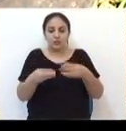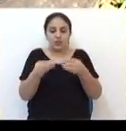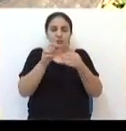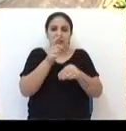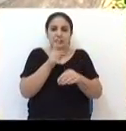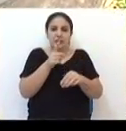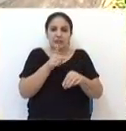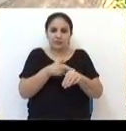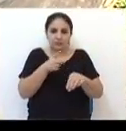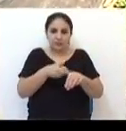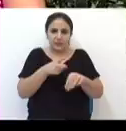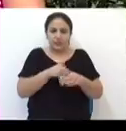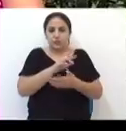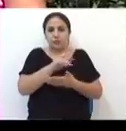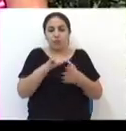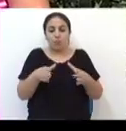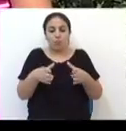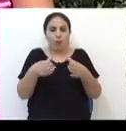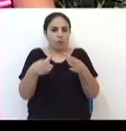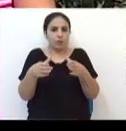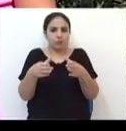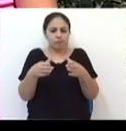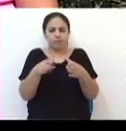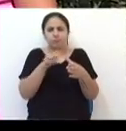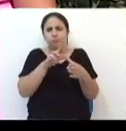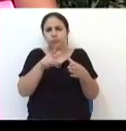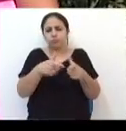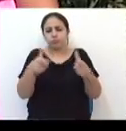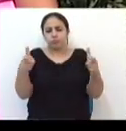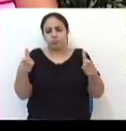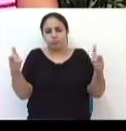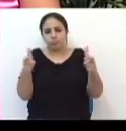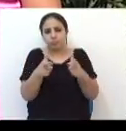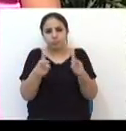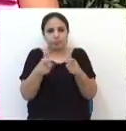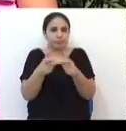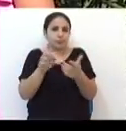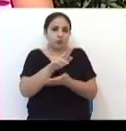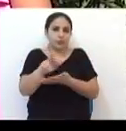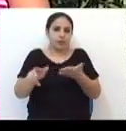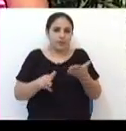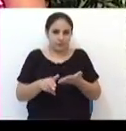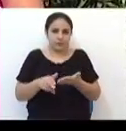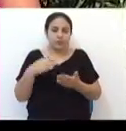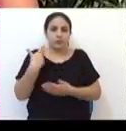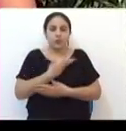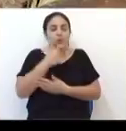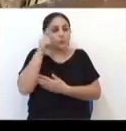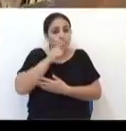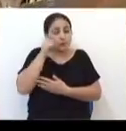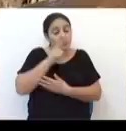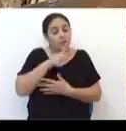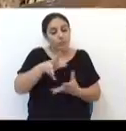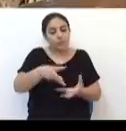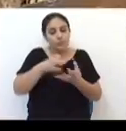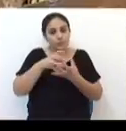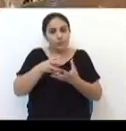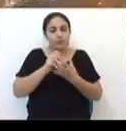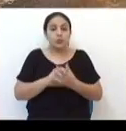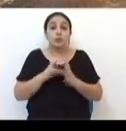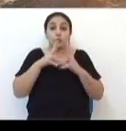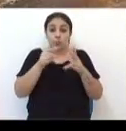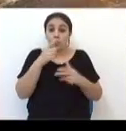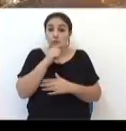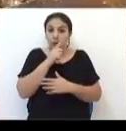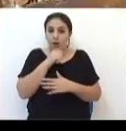de vidro e pote. Tem pote de tudo que é tipo aí, né? O que a gente conseguiu tirar, a gente tirou, né? Tudo